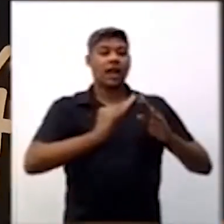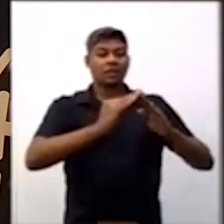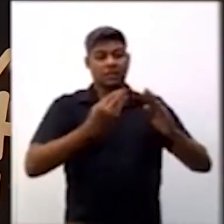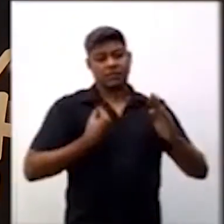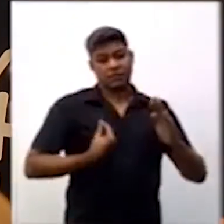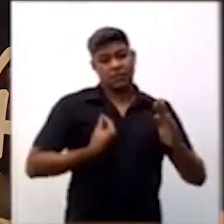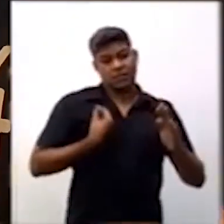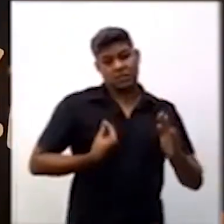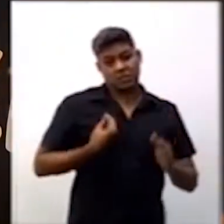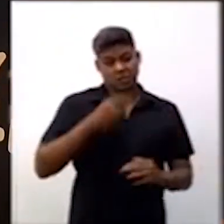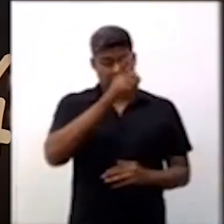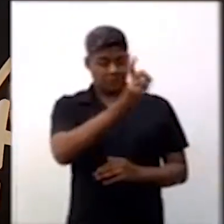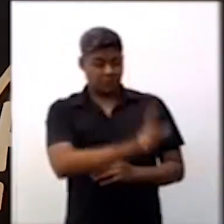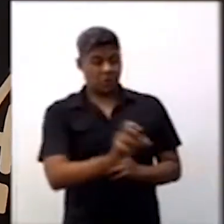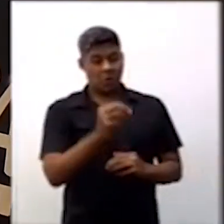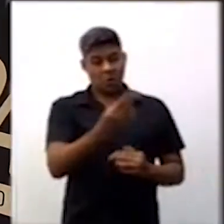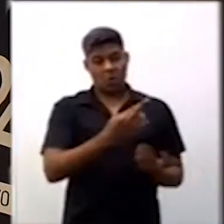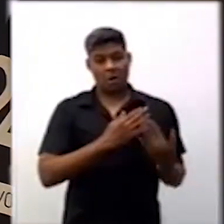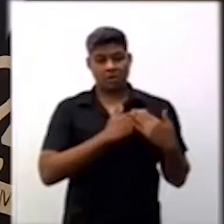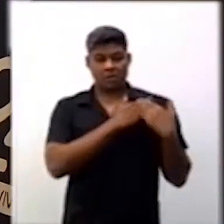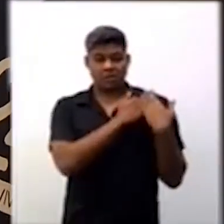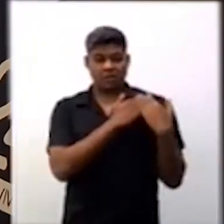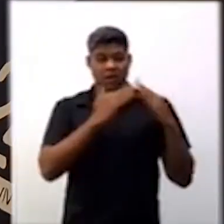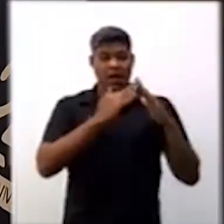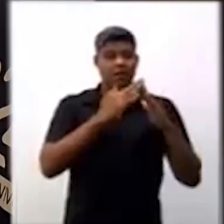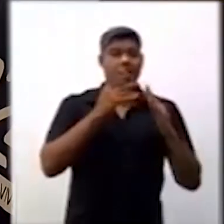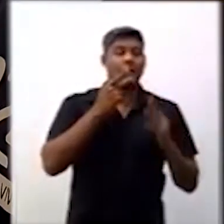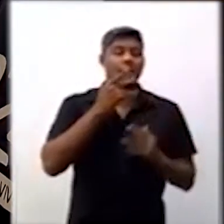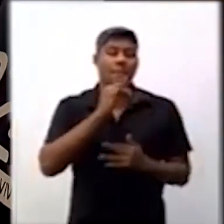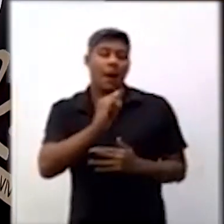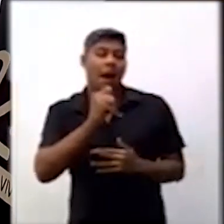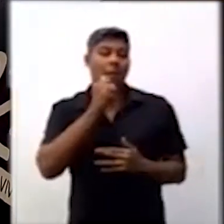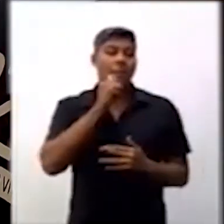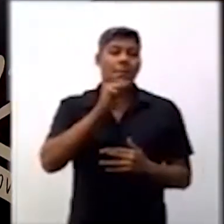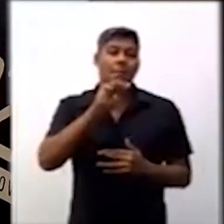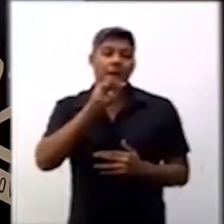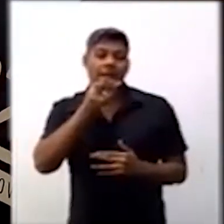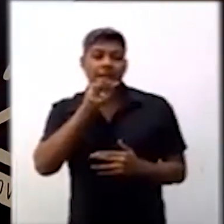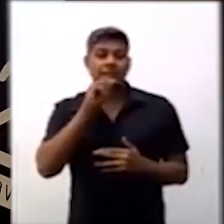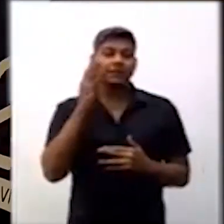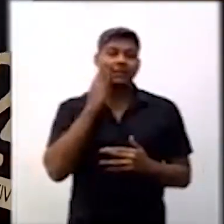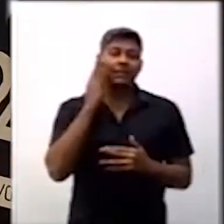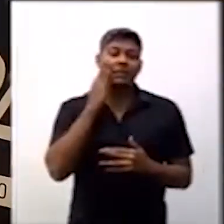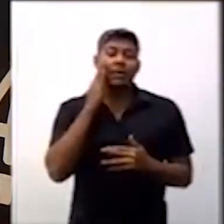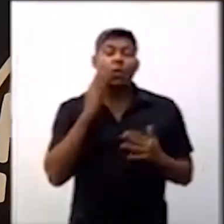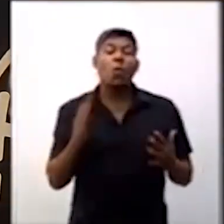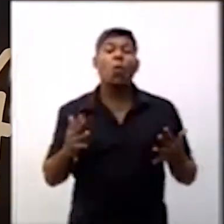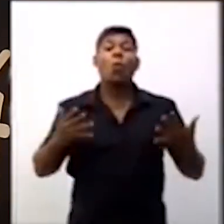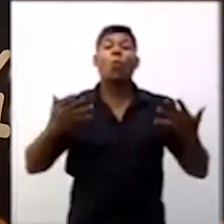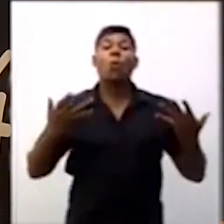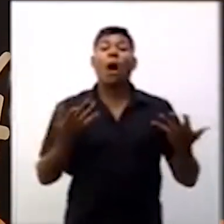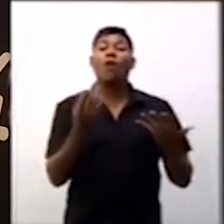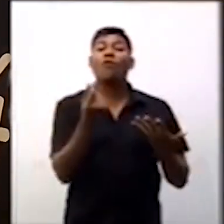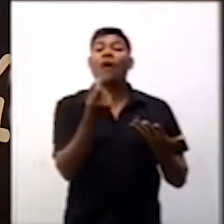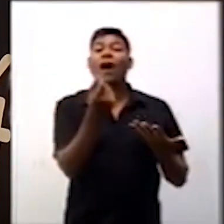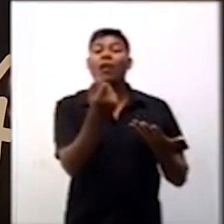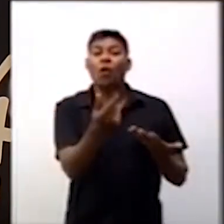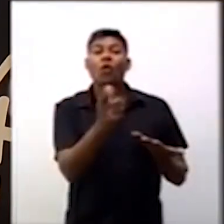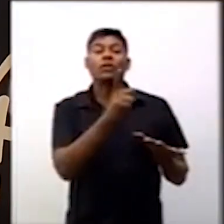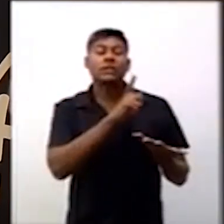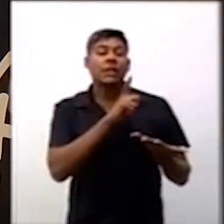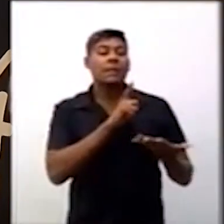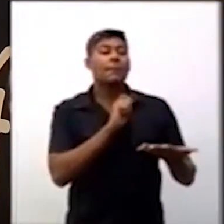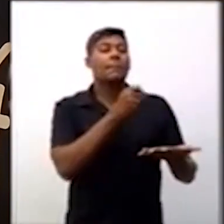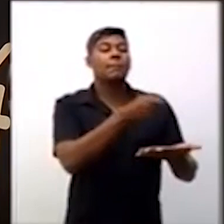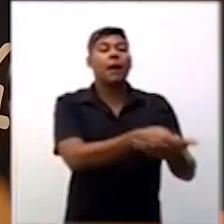Ou você, ou o responsável financeiro da casa, seu pai, sua mãe, enfim. Primeira coisa é, qual o valor que a gente vai ter que